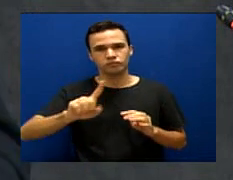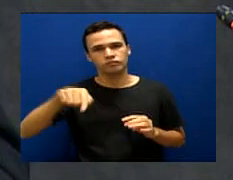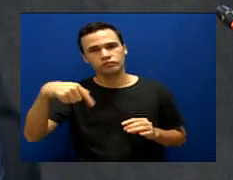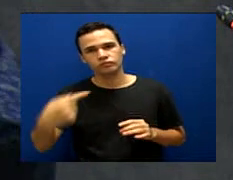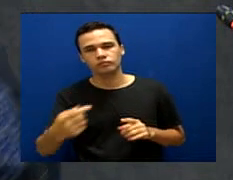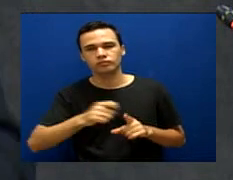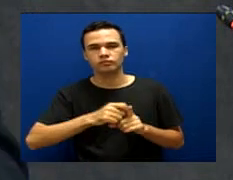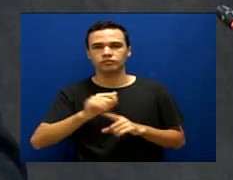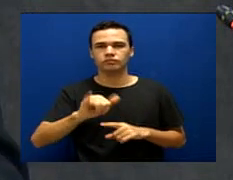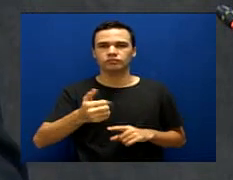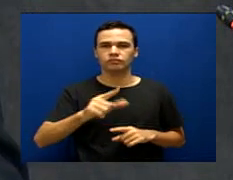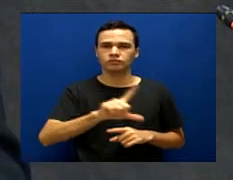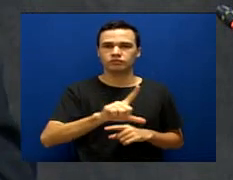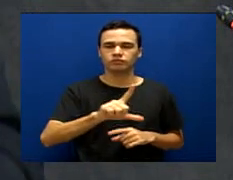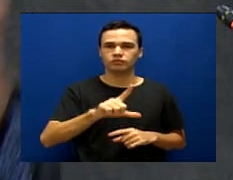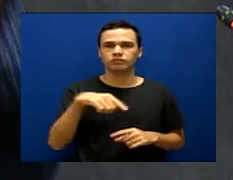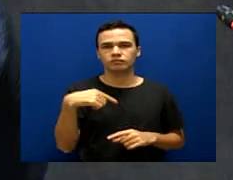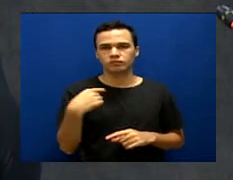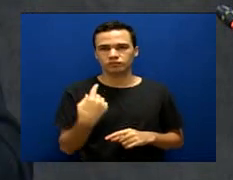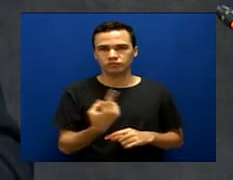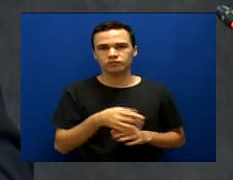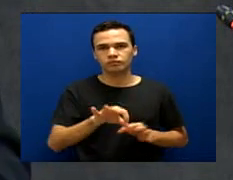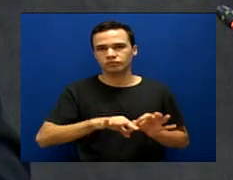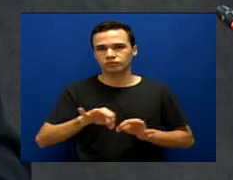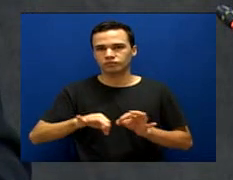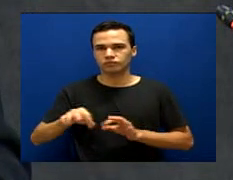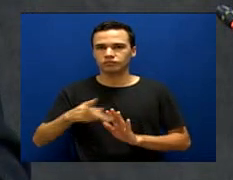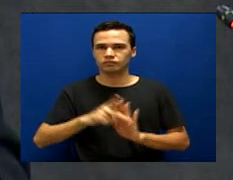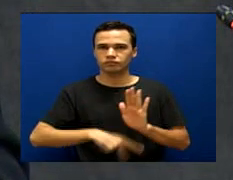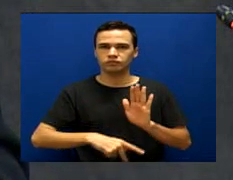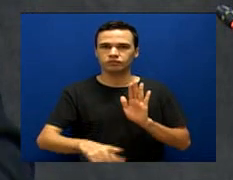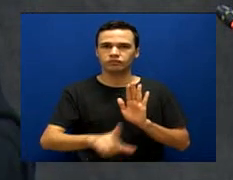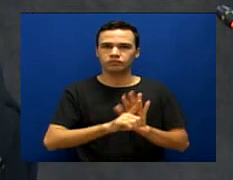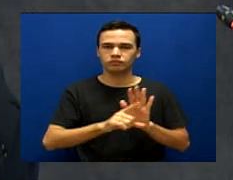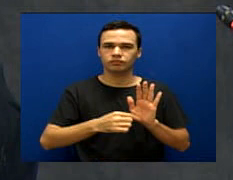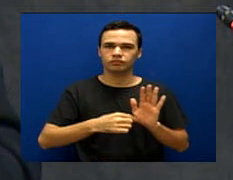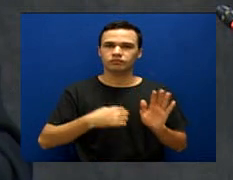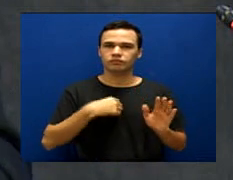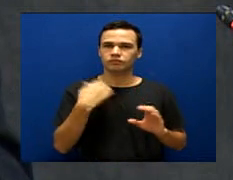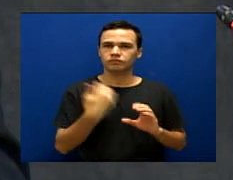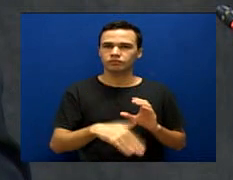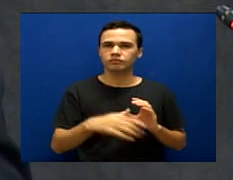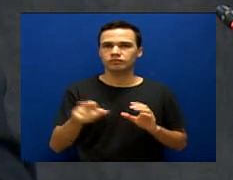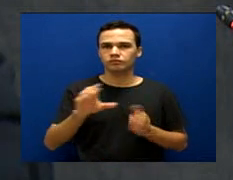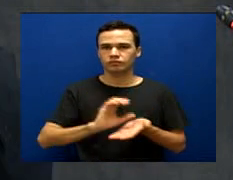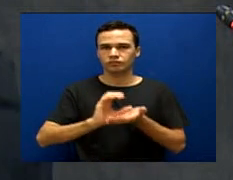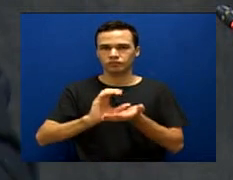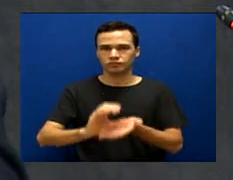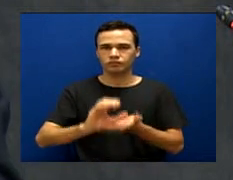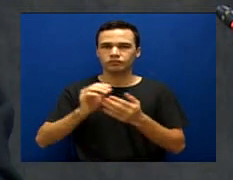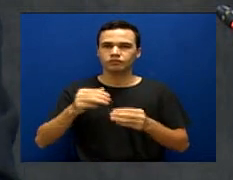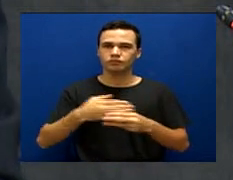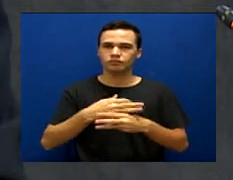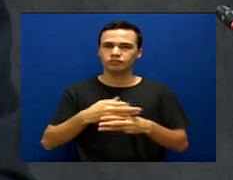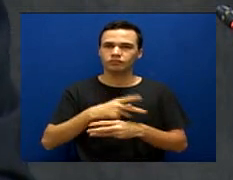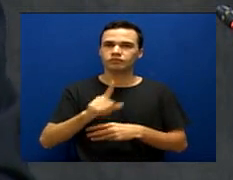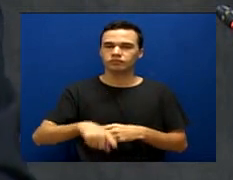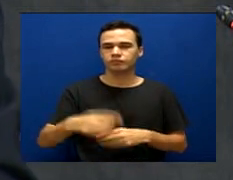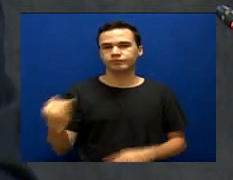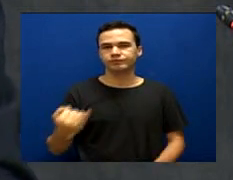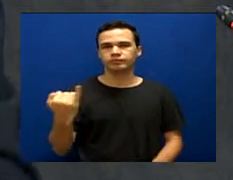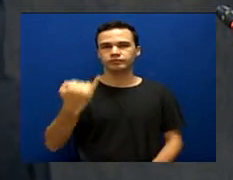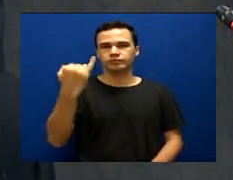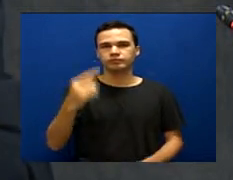no mês de julho, na segunda quinzena de julho, o projeto de lei seja enviado aqui para a Câmara, do Conselho Municipal, que é importante